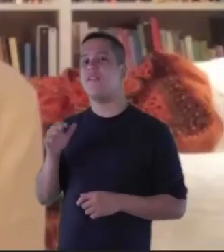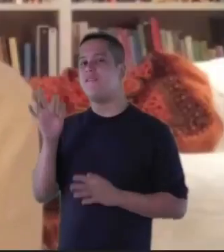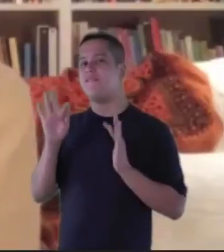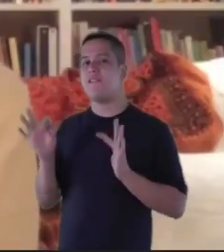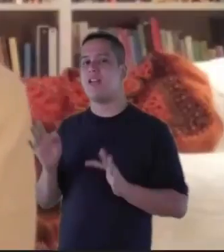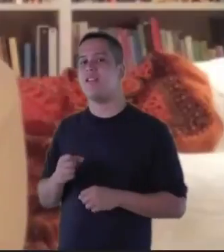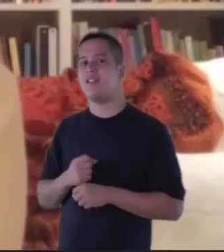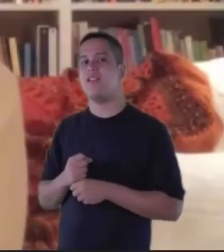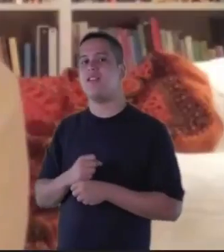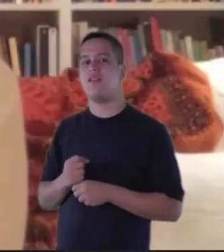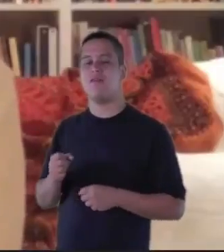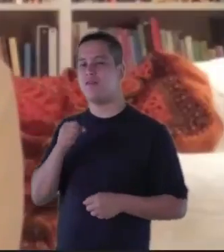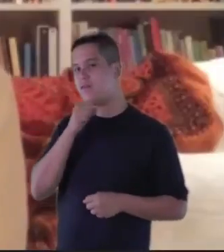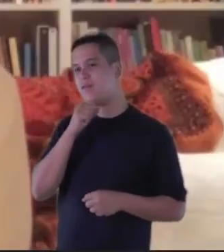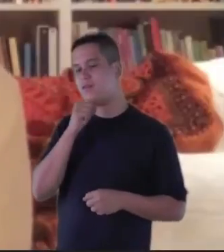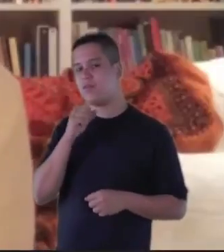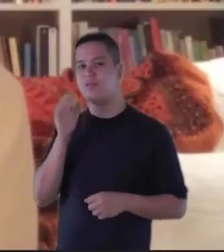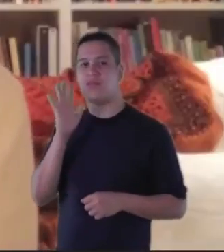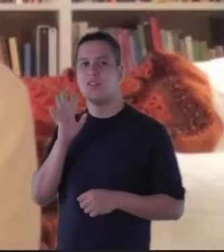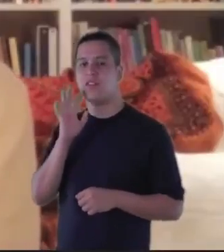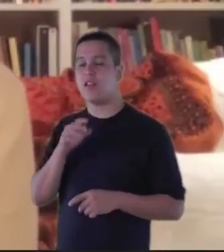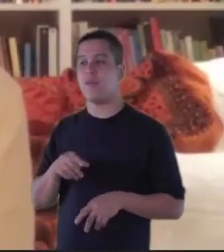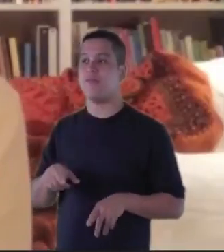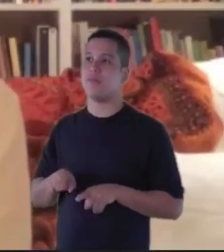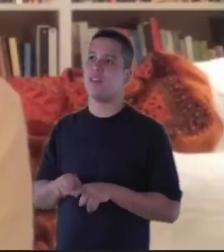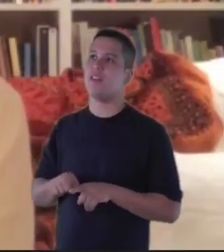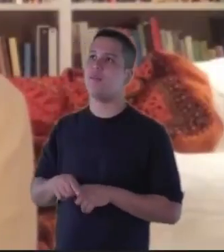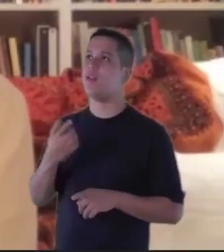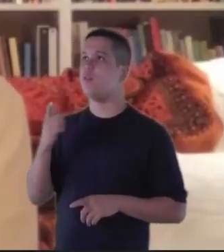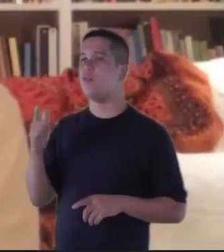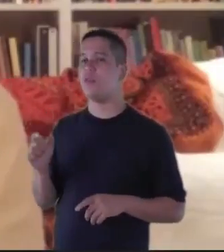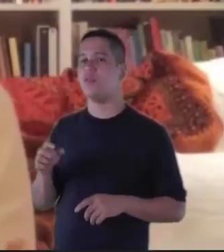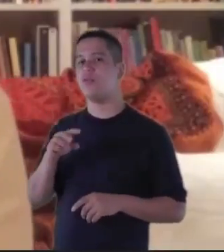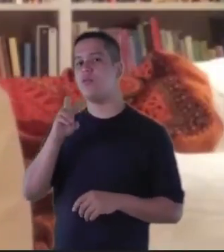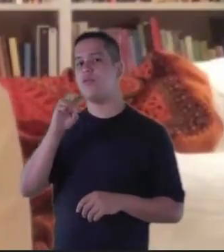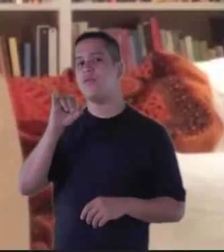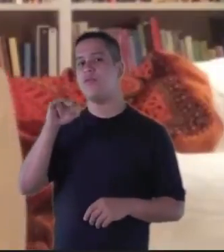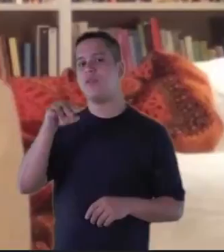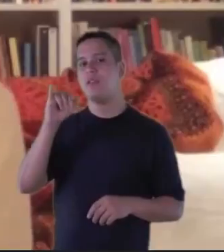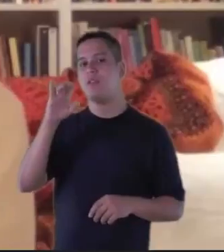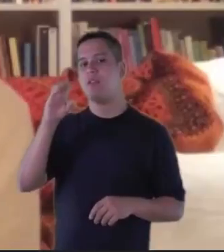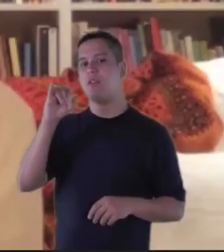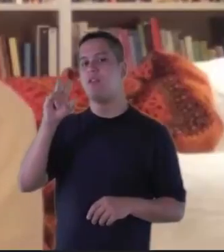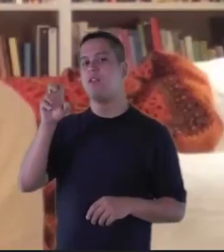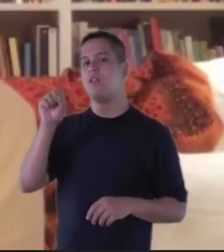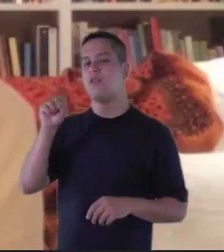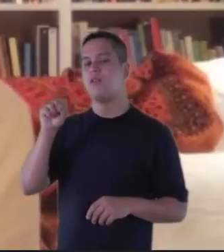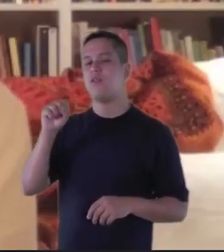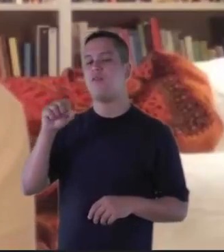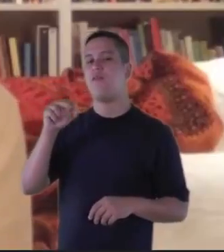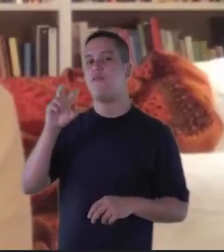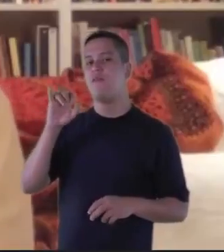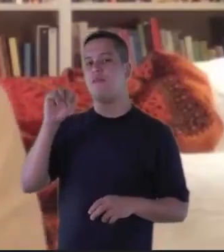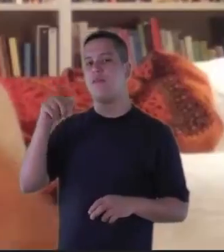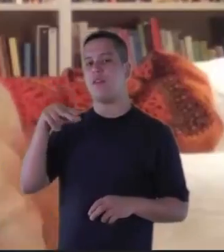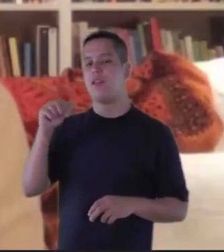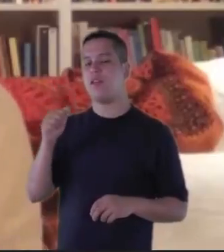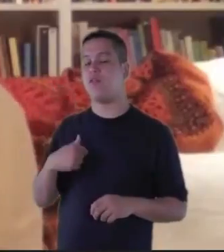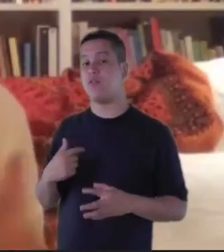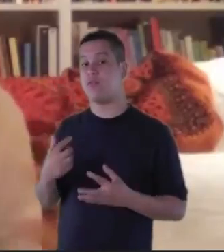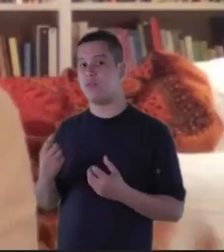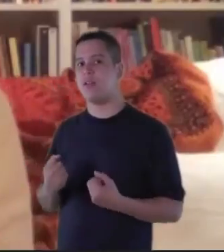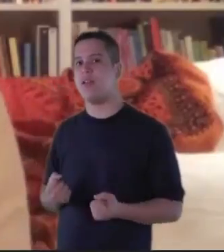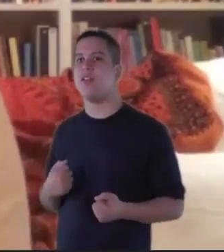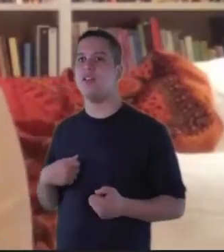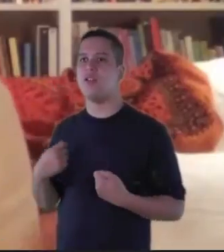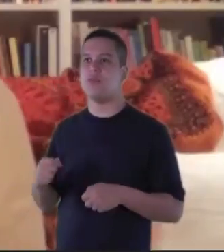foi especial. Assim como o da Dema Mata também, do Vinícius Viana. Para mim, na época, também foi uma coisa bem forte. Então, a